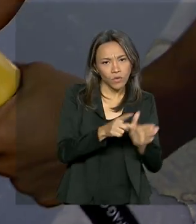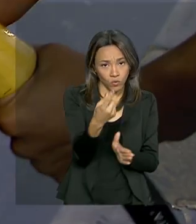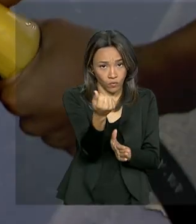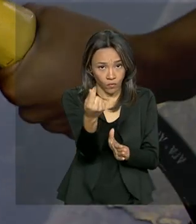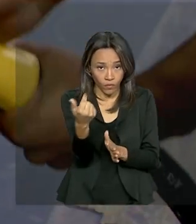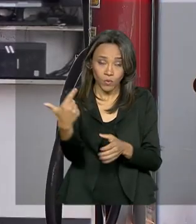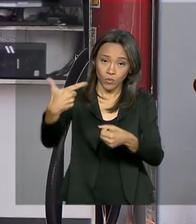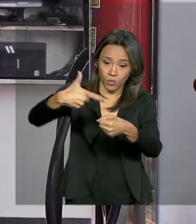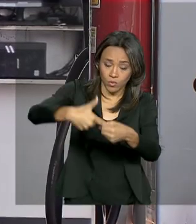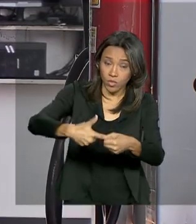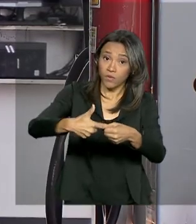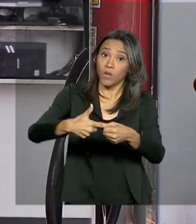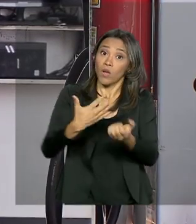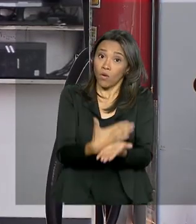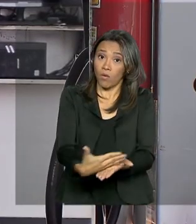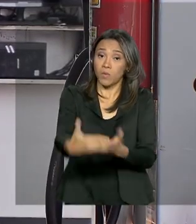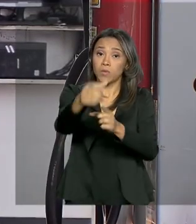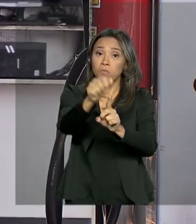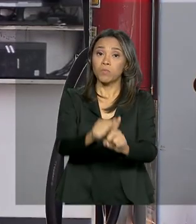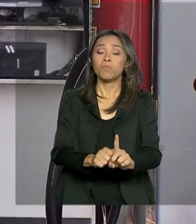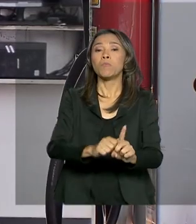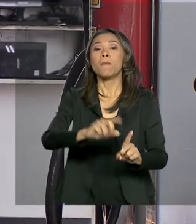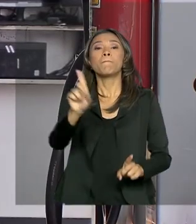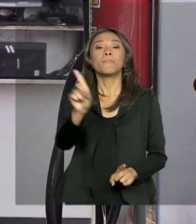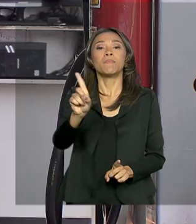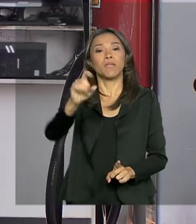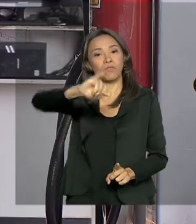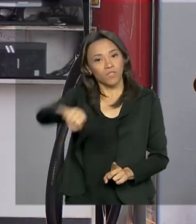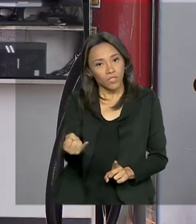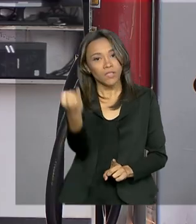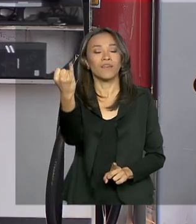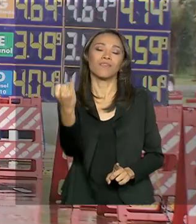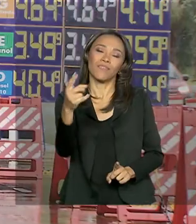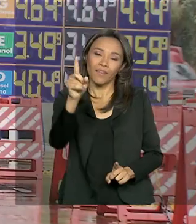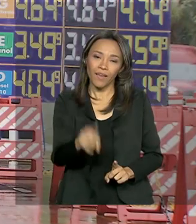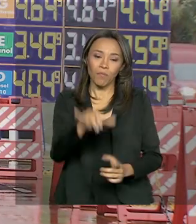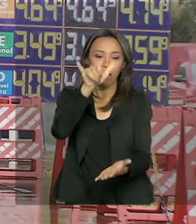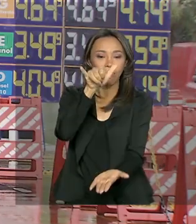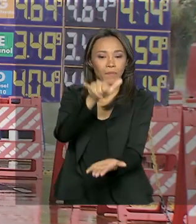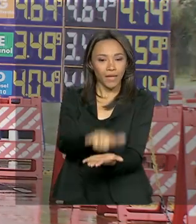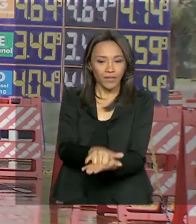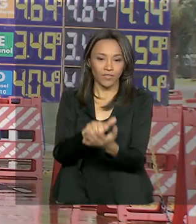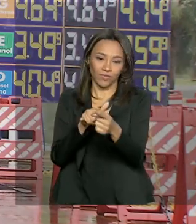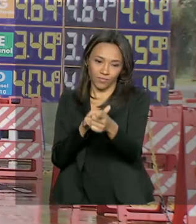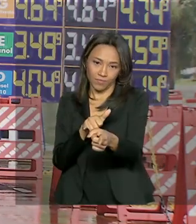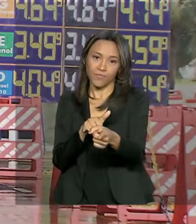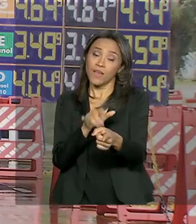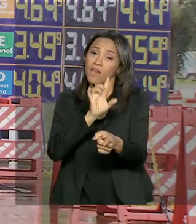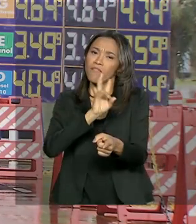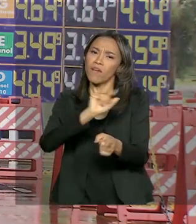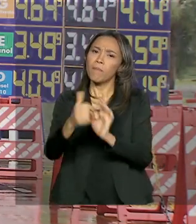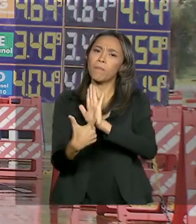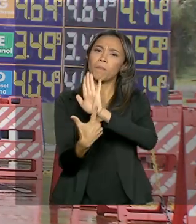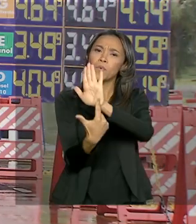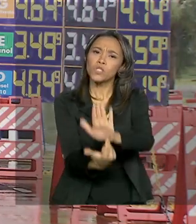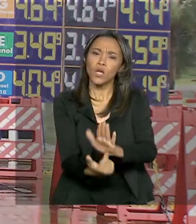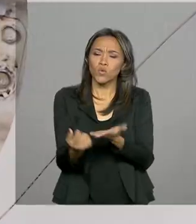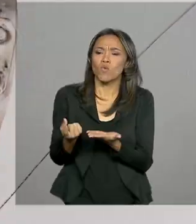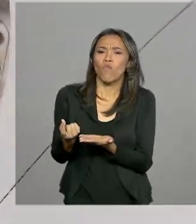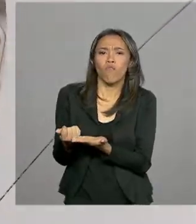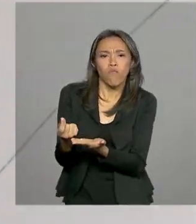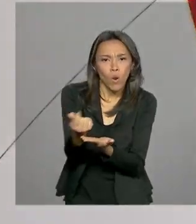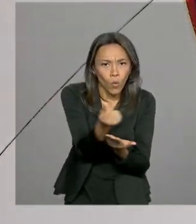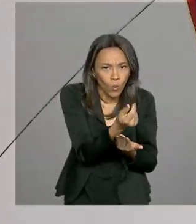partir de 1º de janeiro, estará disponível o aplicativo ANP no posto, que vai mostrar os preços